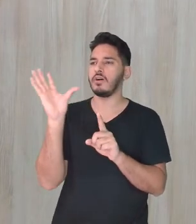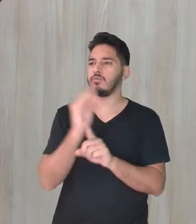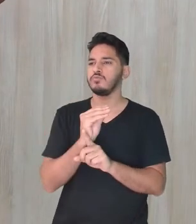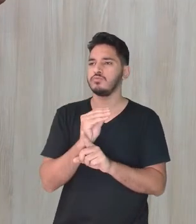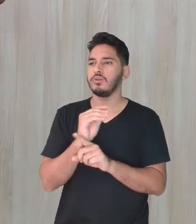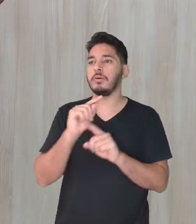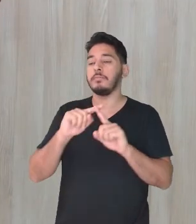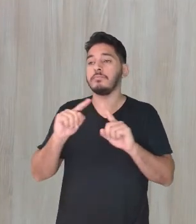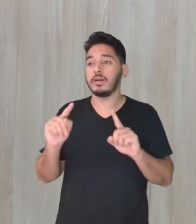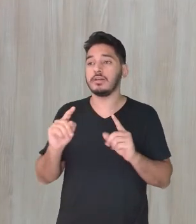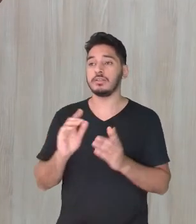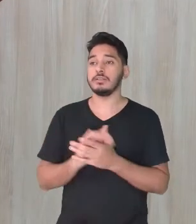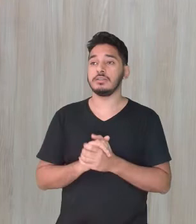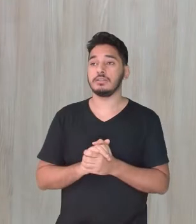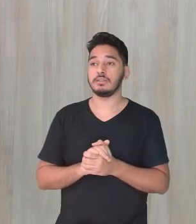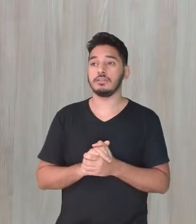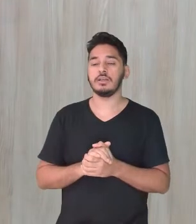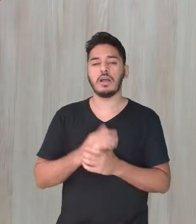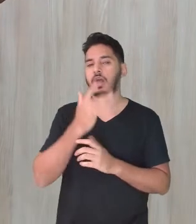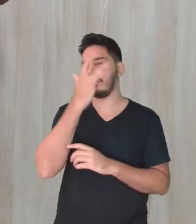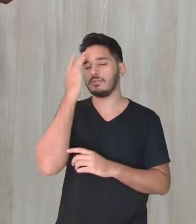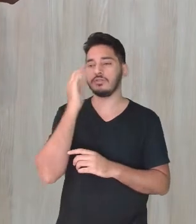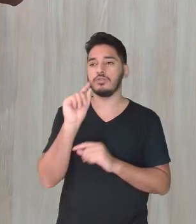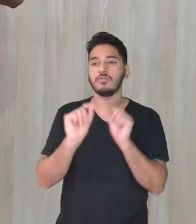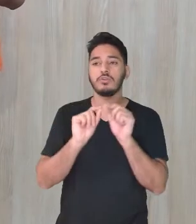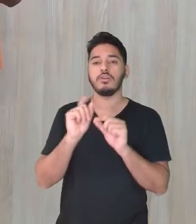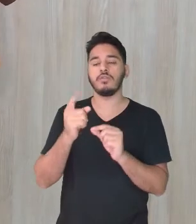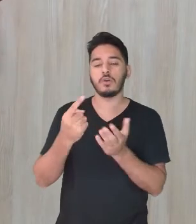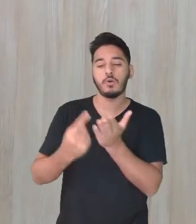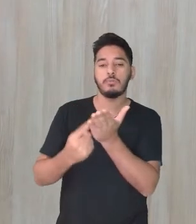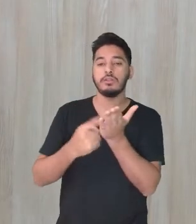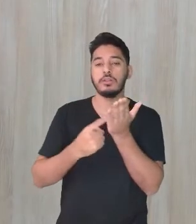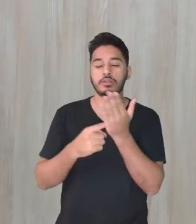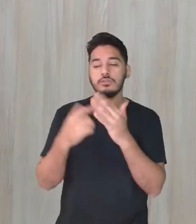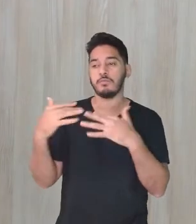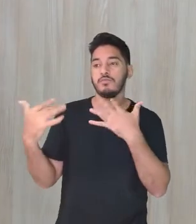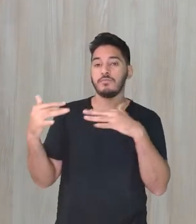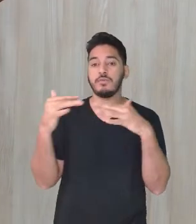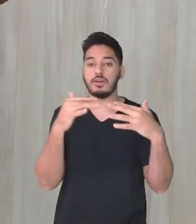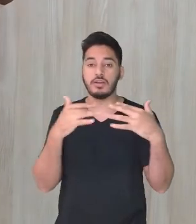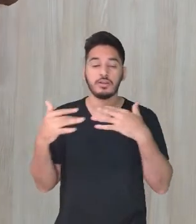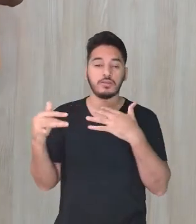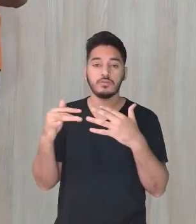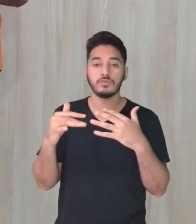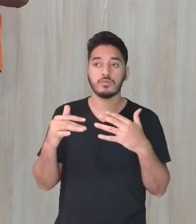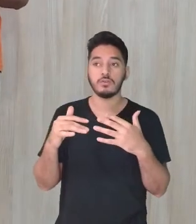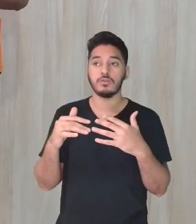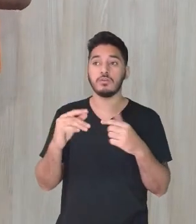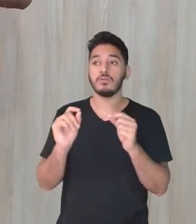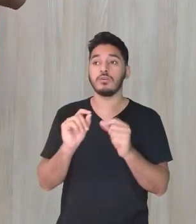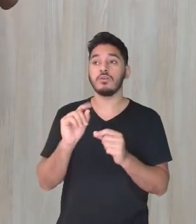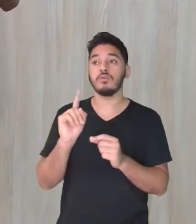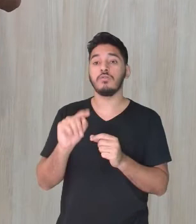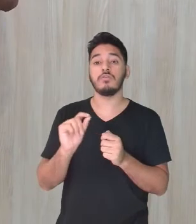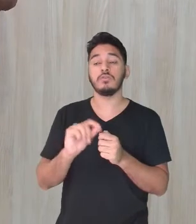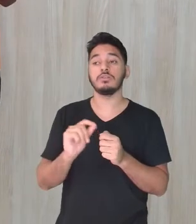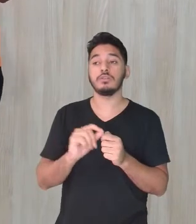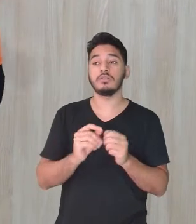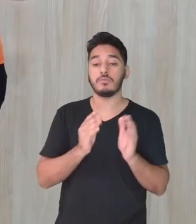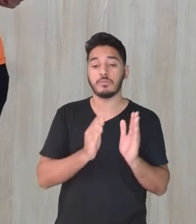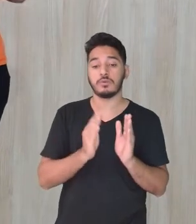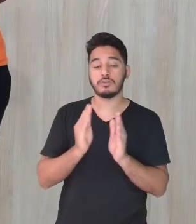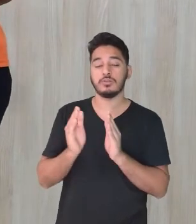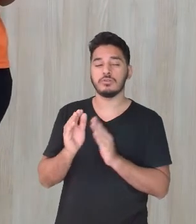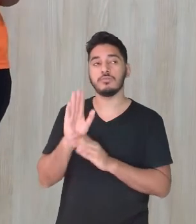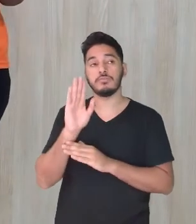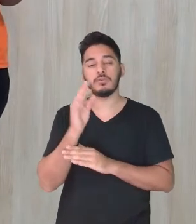é isso aí. As pessoas foram combinando esse movimento do corpo e fazendo todo esse processo, né? Diga lá,